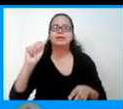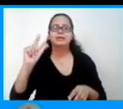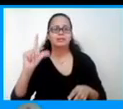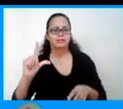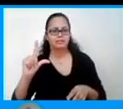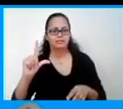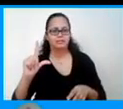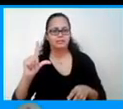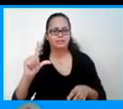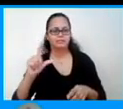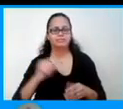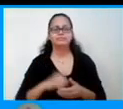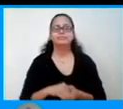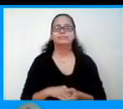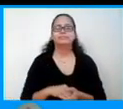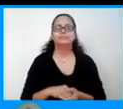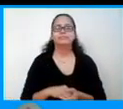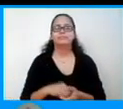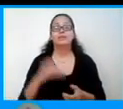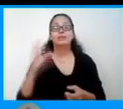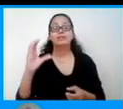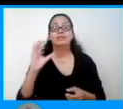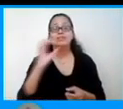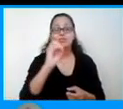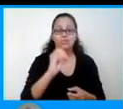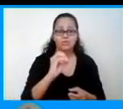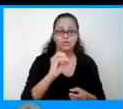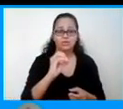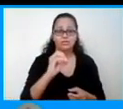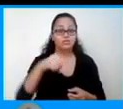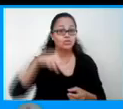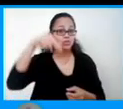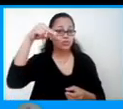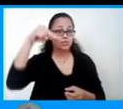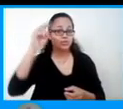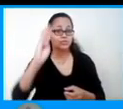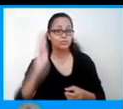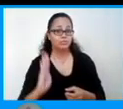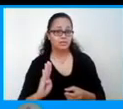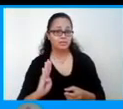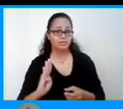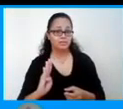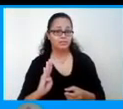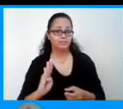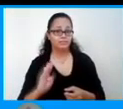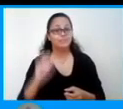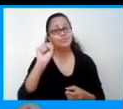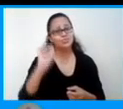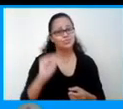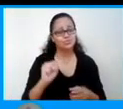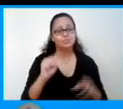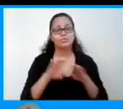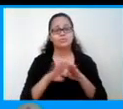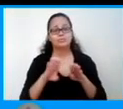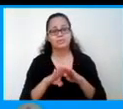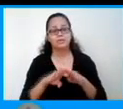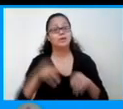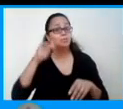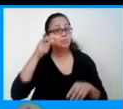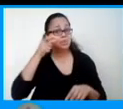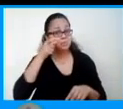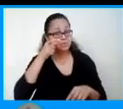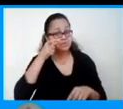na região centro-oeste e norte do país, chegando aqui até ao sudeste e ao sul. Pessoal, é importante a gente fazer uma observação